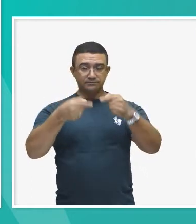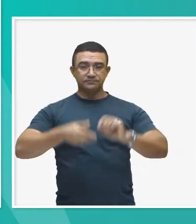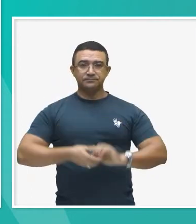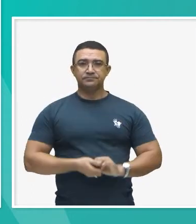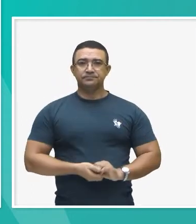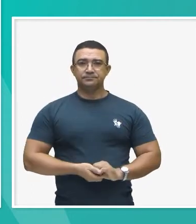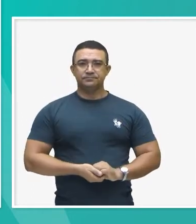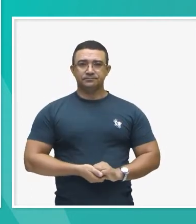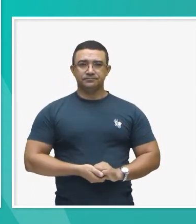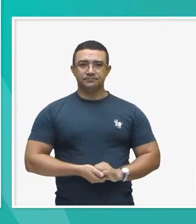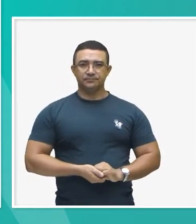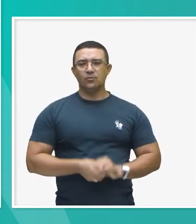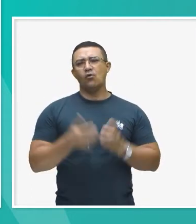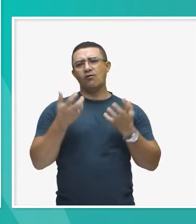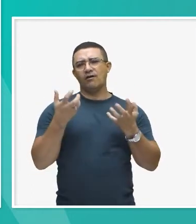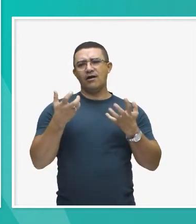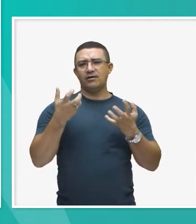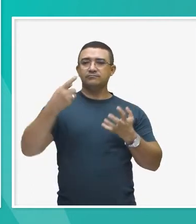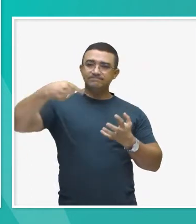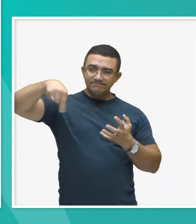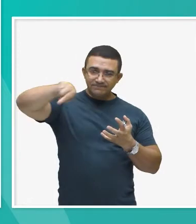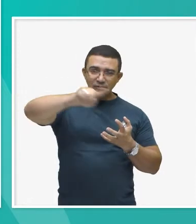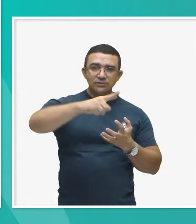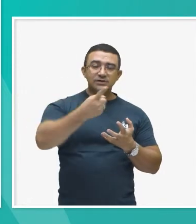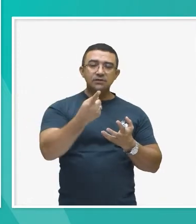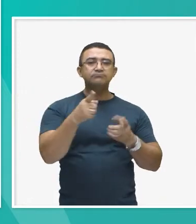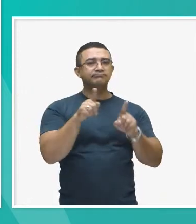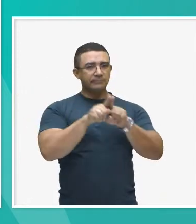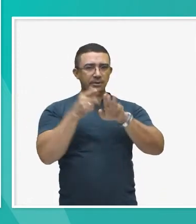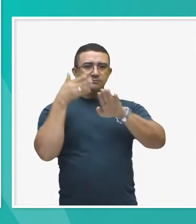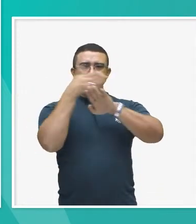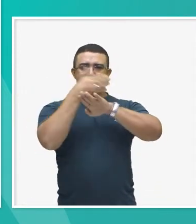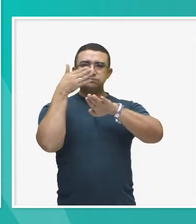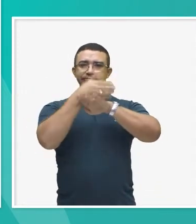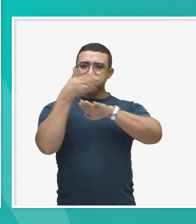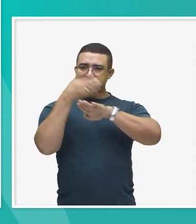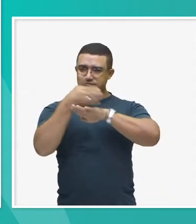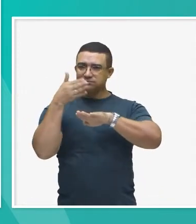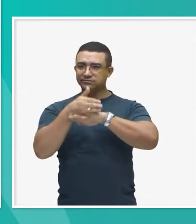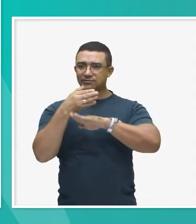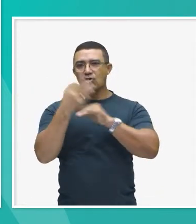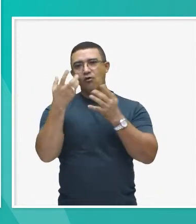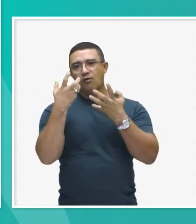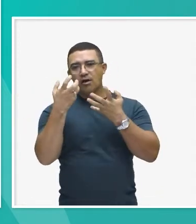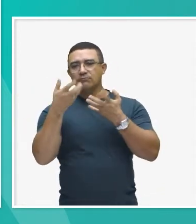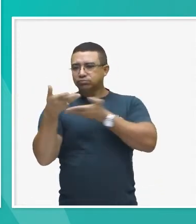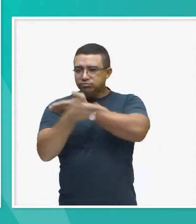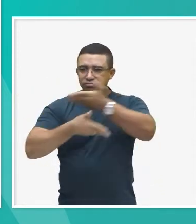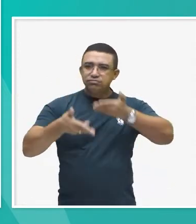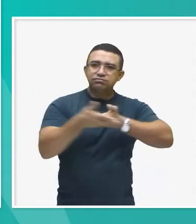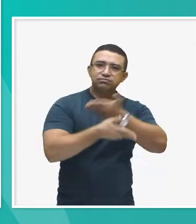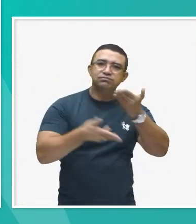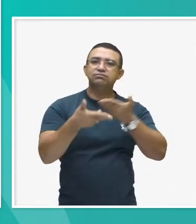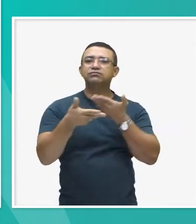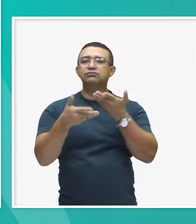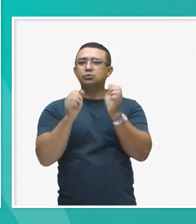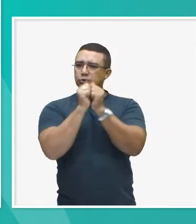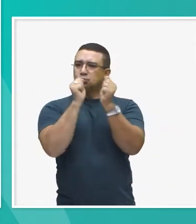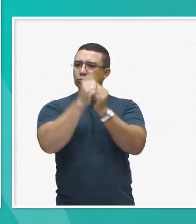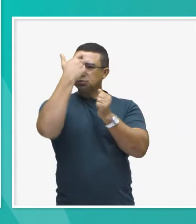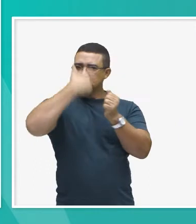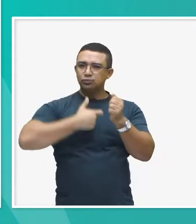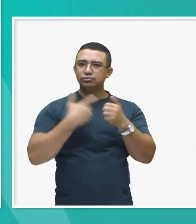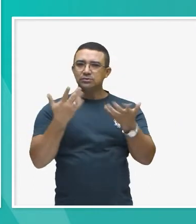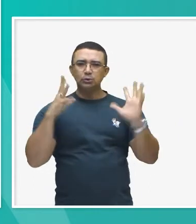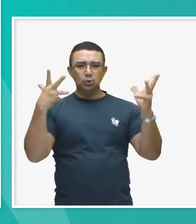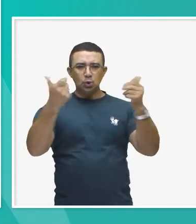Tá, gente? E eu quero que vocês aí participem com a gente, tá? Quero que vocês interajam com a gente também. Todas as